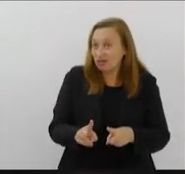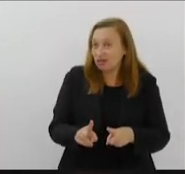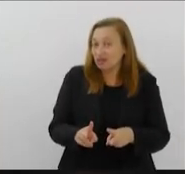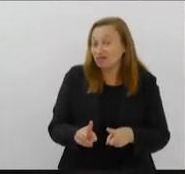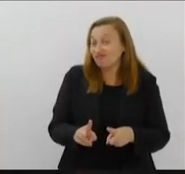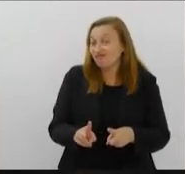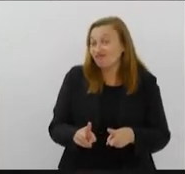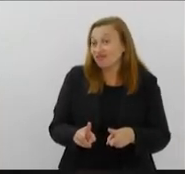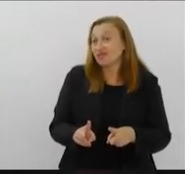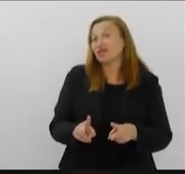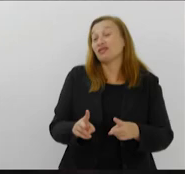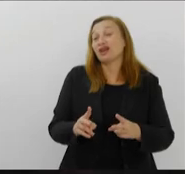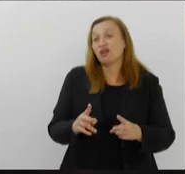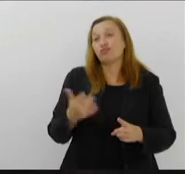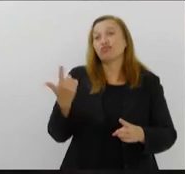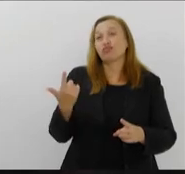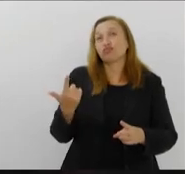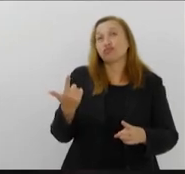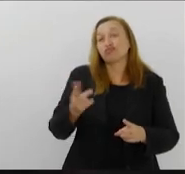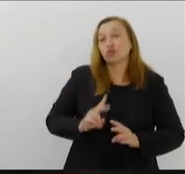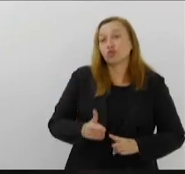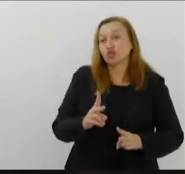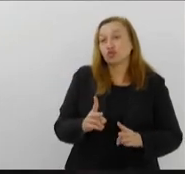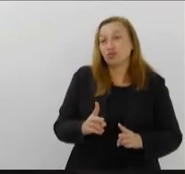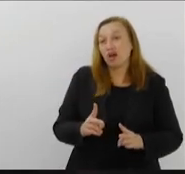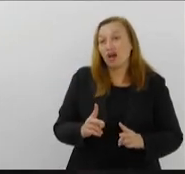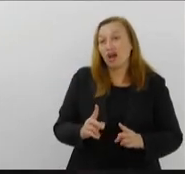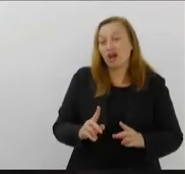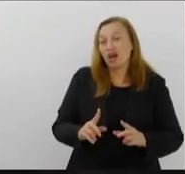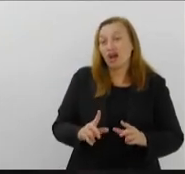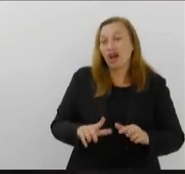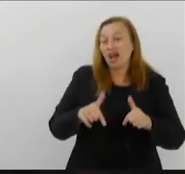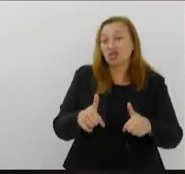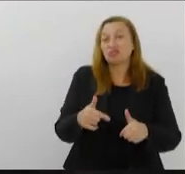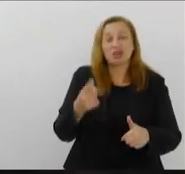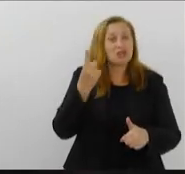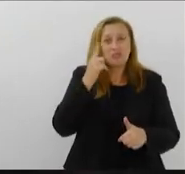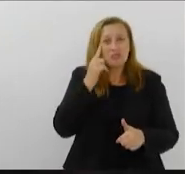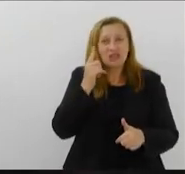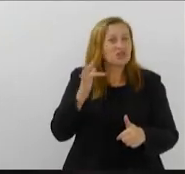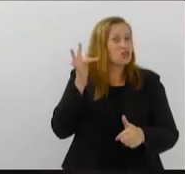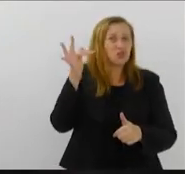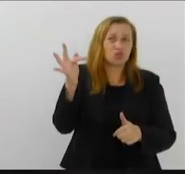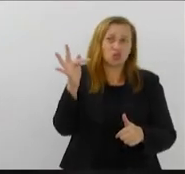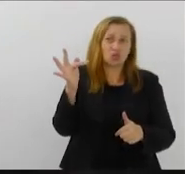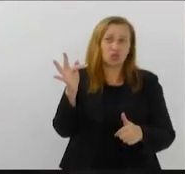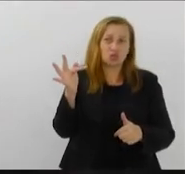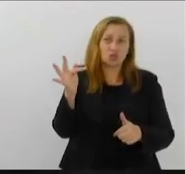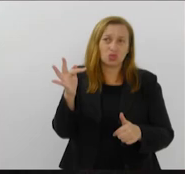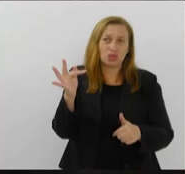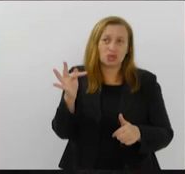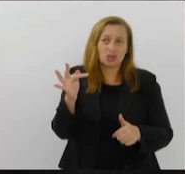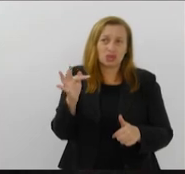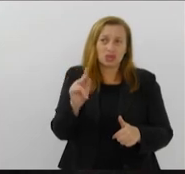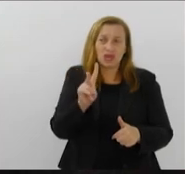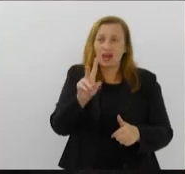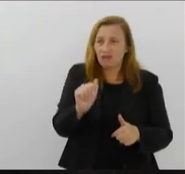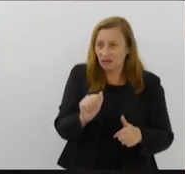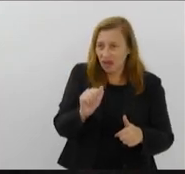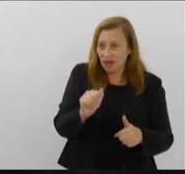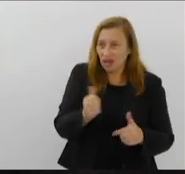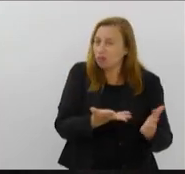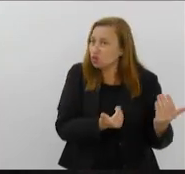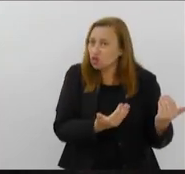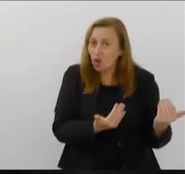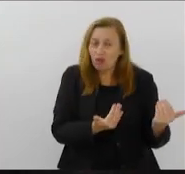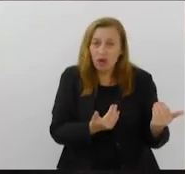manutenção a um processo que é legal, mas não pensa no próximo passo, né? A efetivação do jovem aprendiz é o primeiro. A jornada